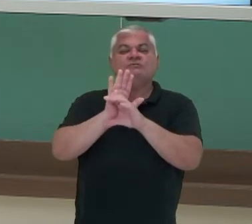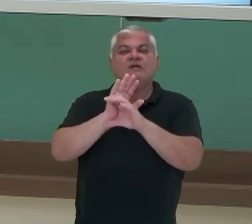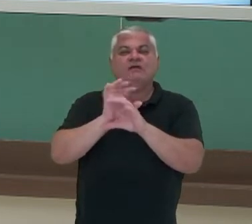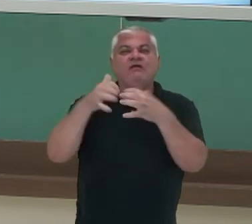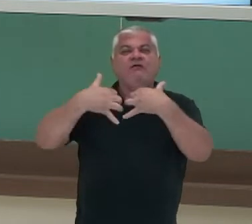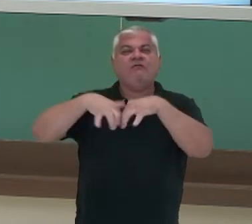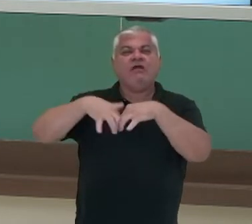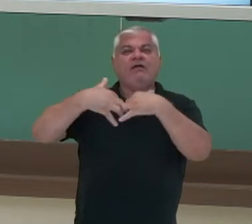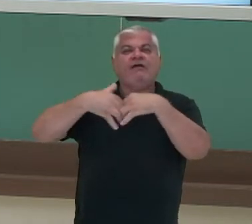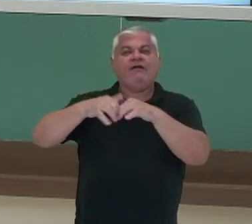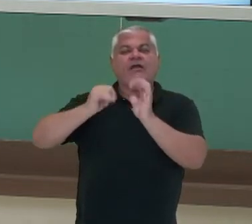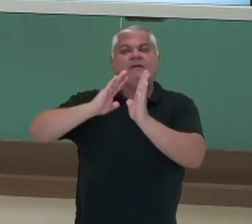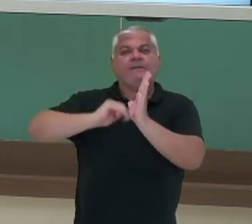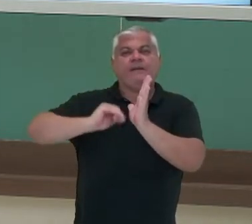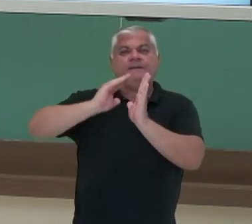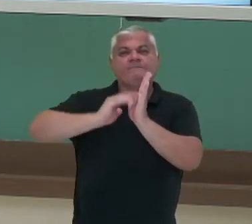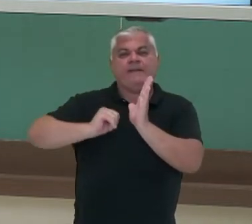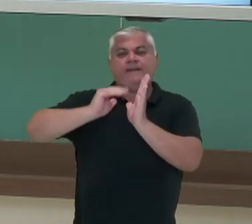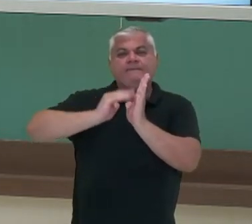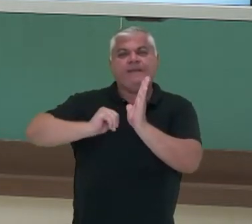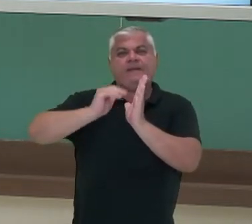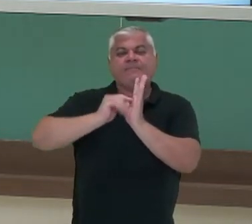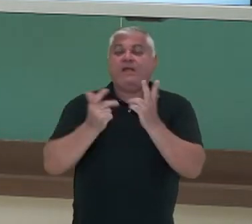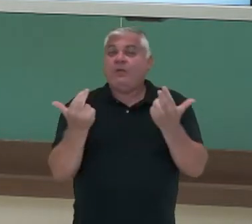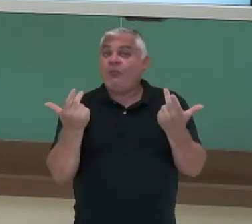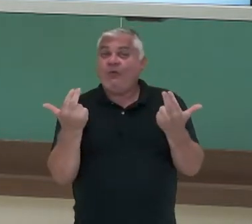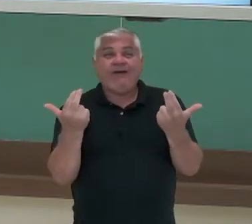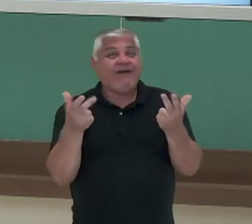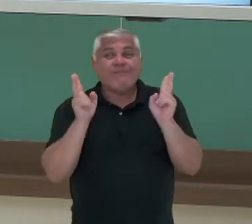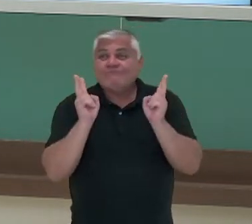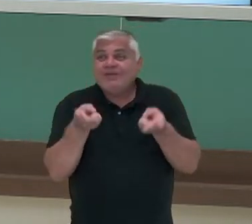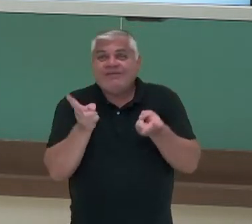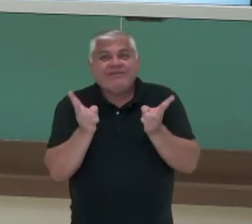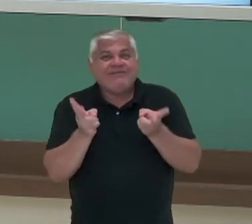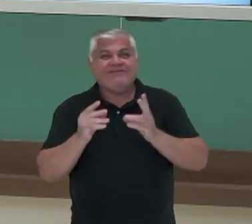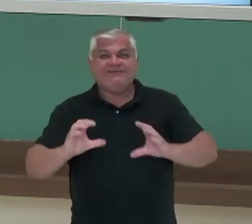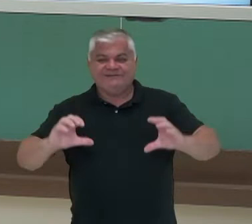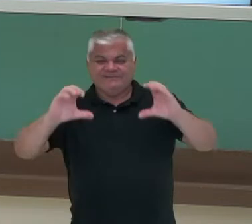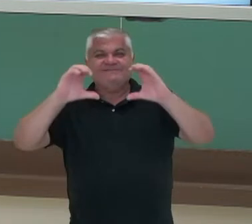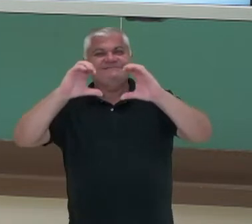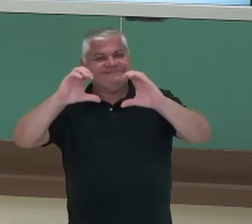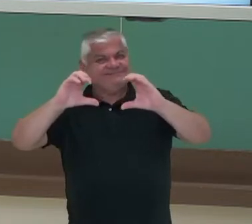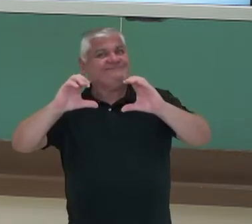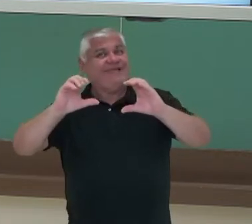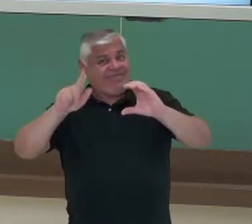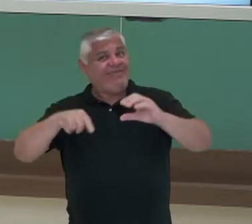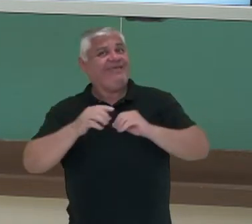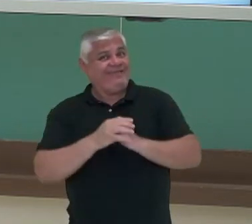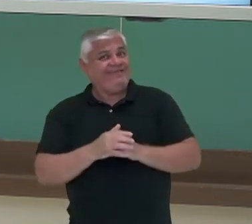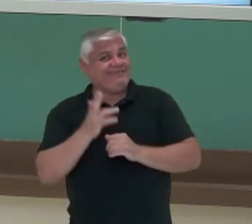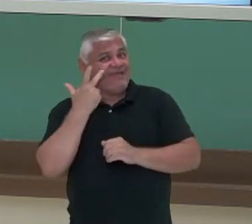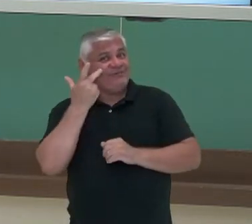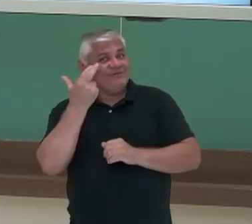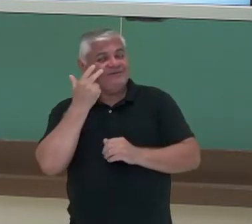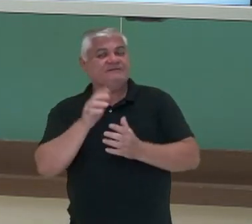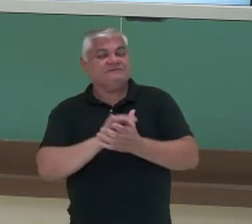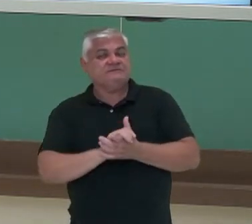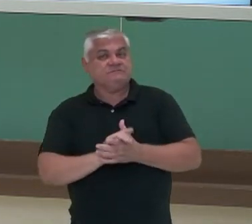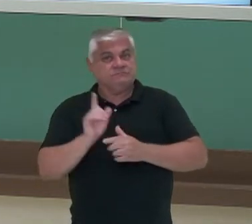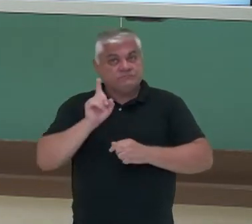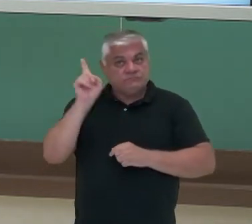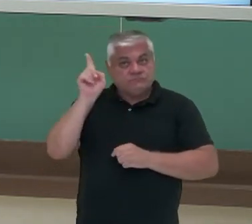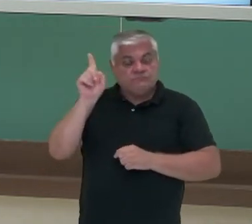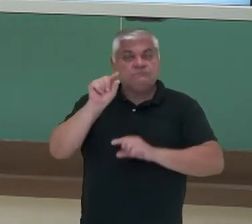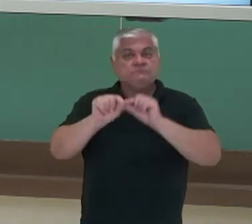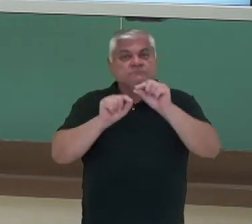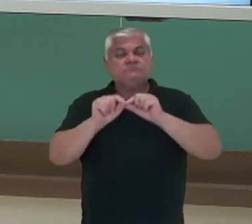é que ele faça a mesma função de um órgão no seu estado natural. Então, aqui ele